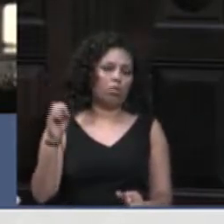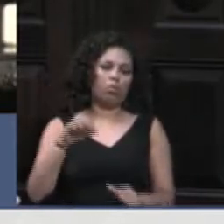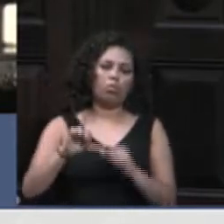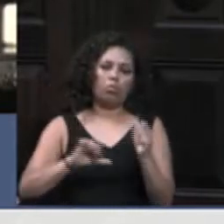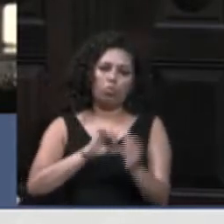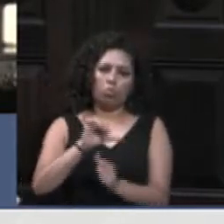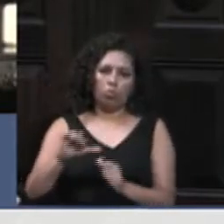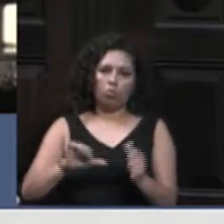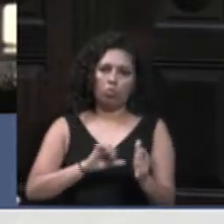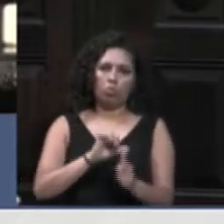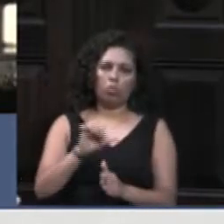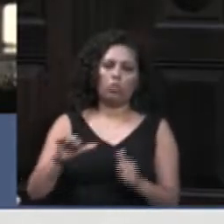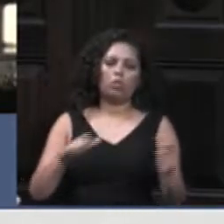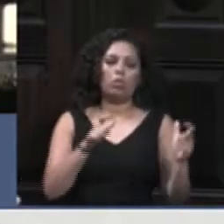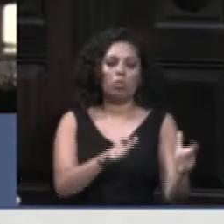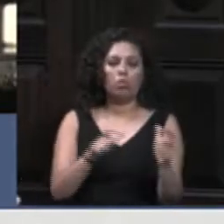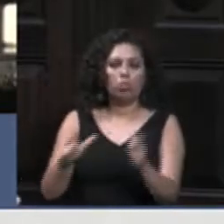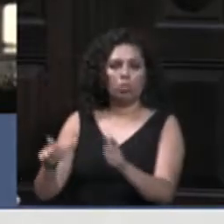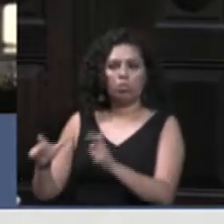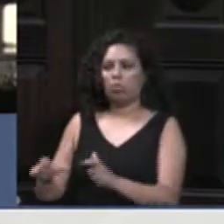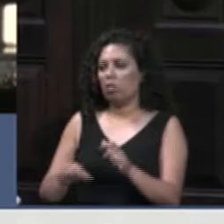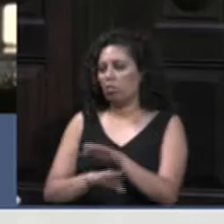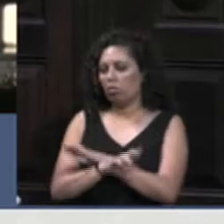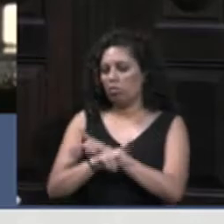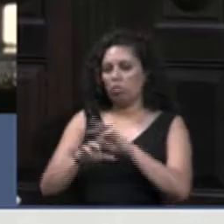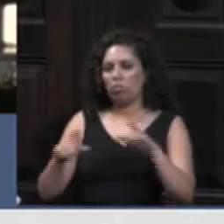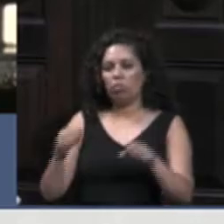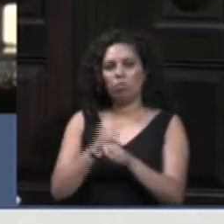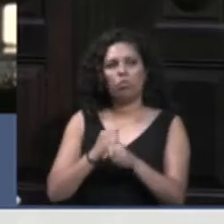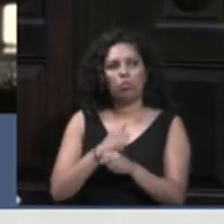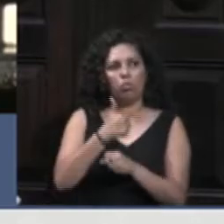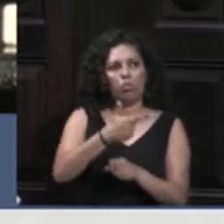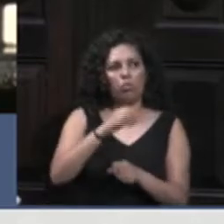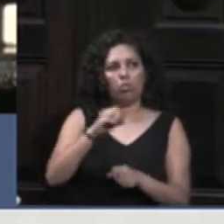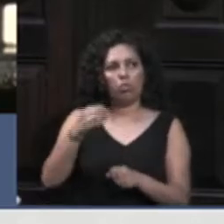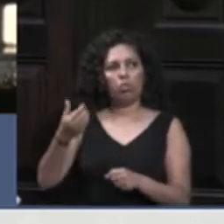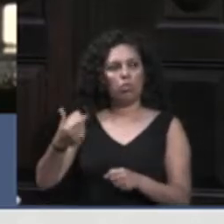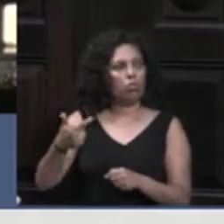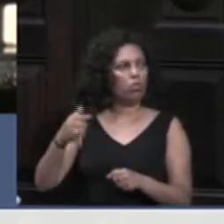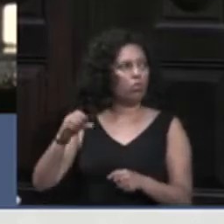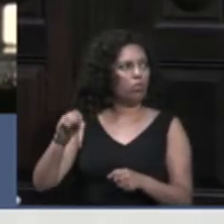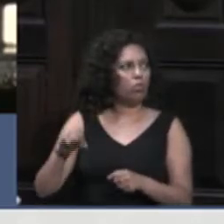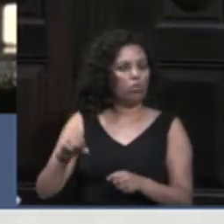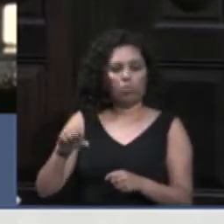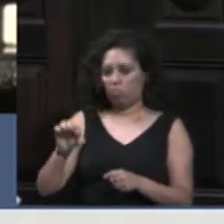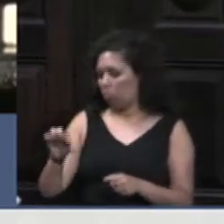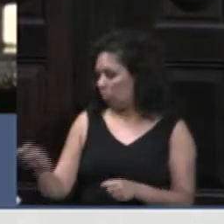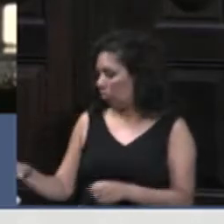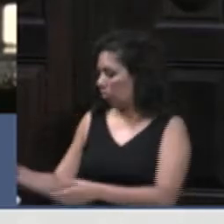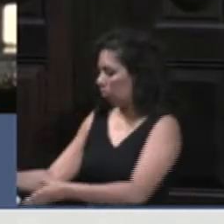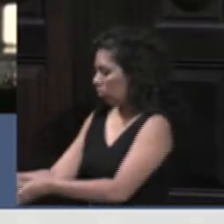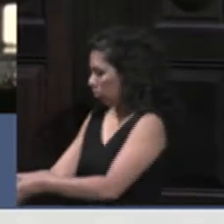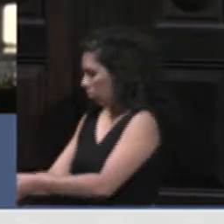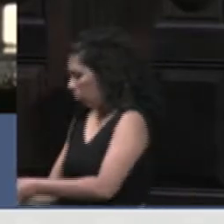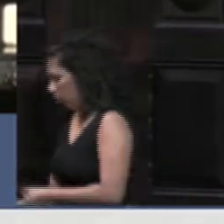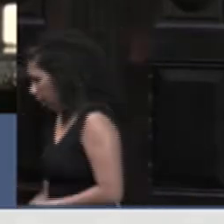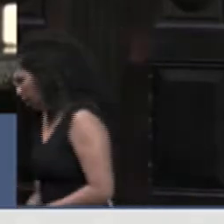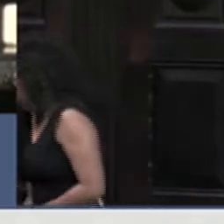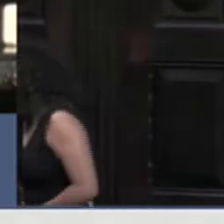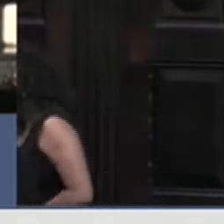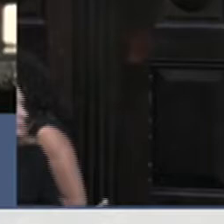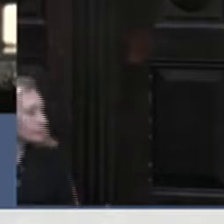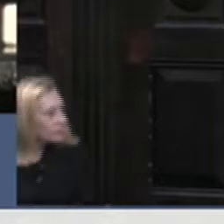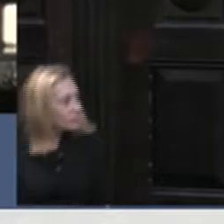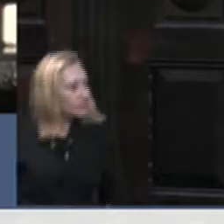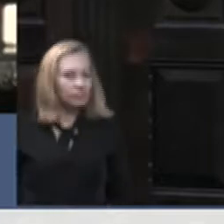no anexo da lei 5.628, de 29 de dezembro de 2009. Pendendo de parecer das comissões de Constituição, Justiça, de Transporte, Assuntos Municipais,